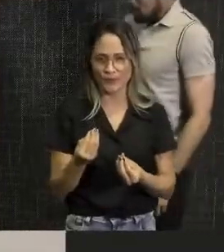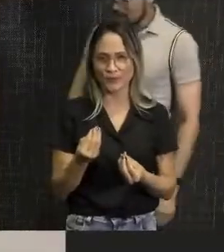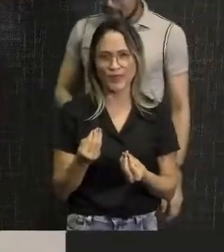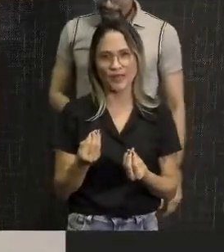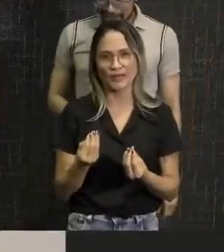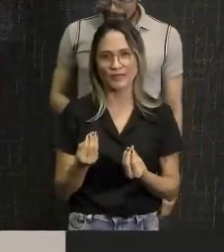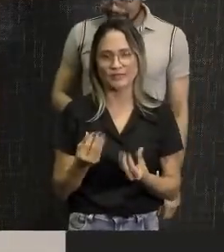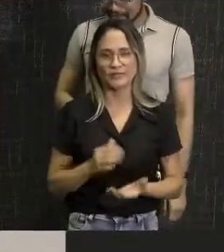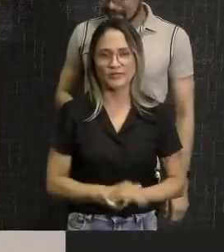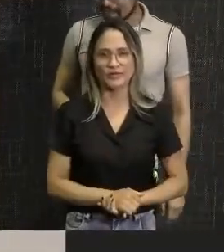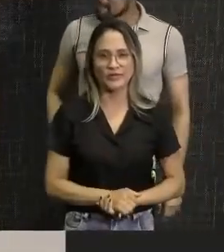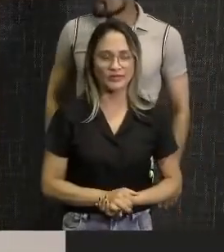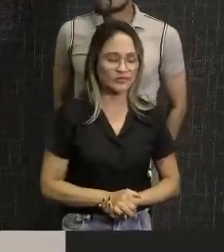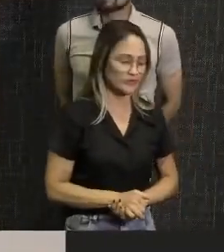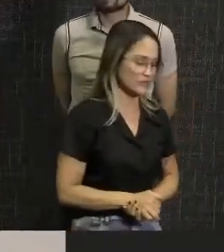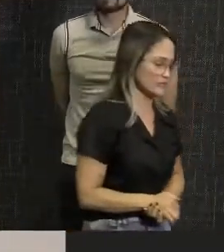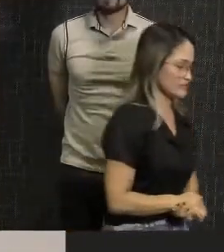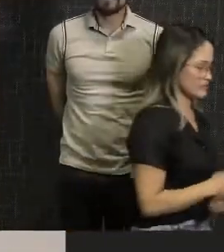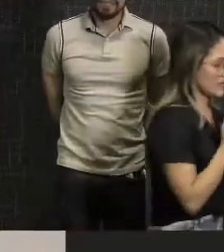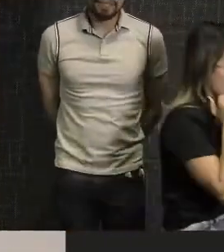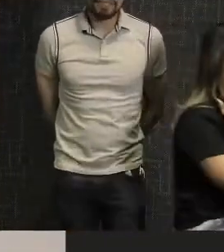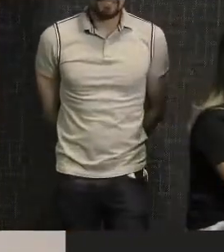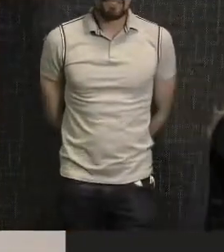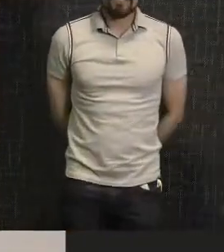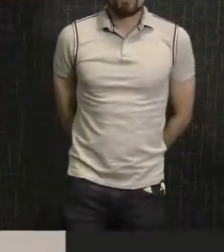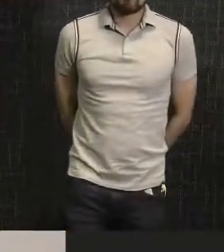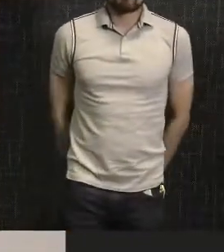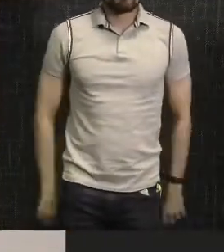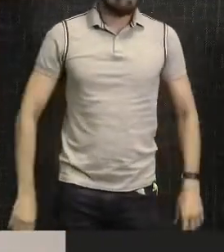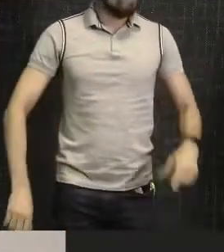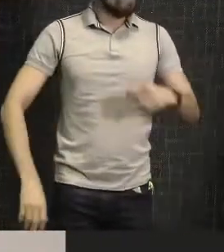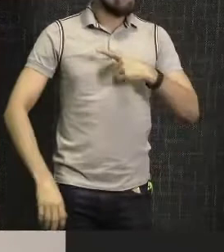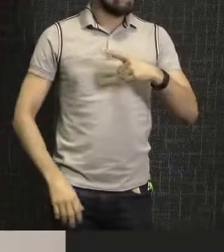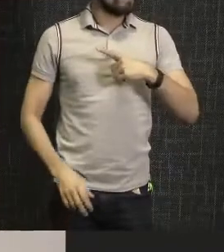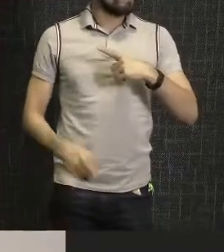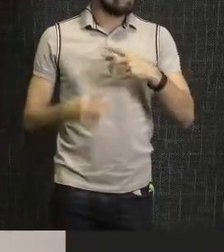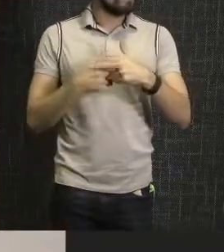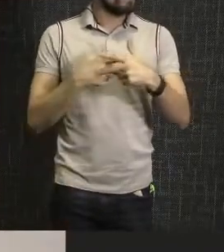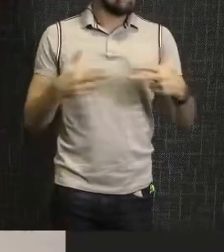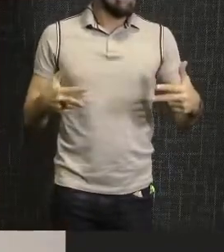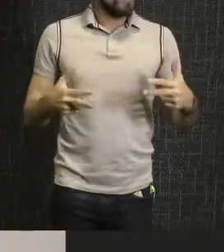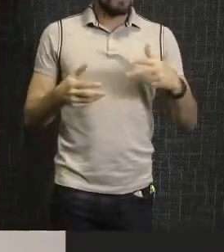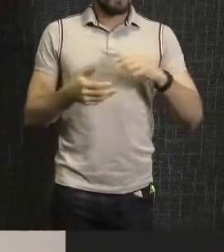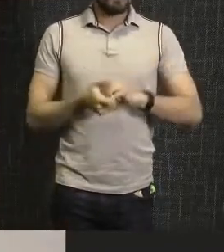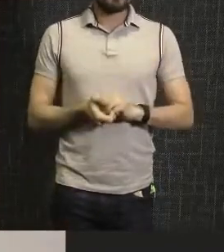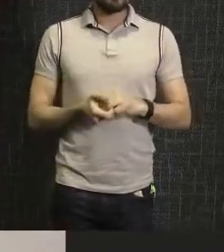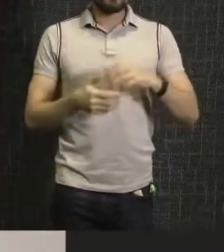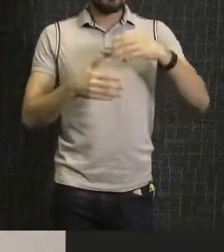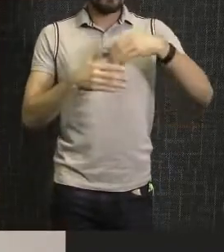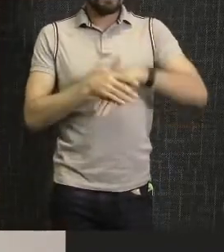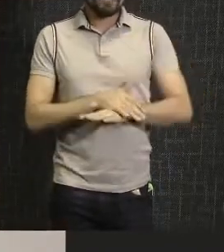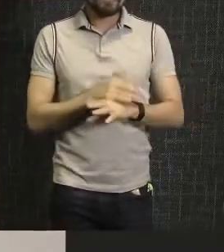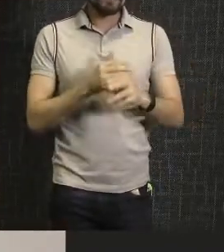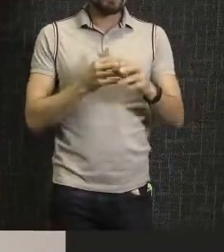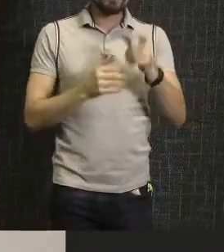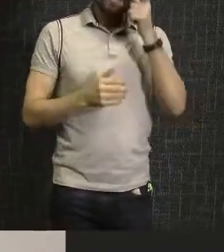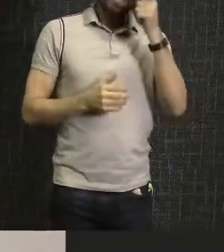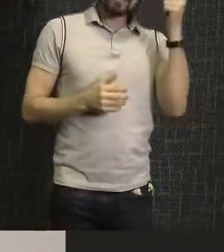extremas, tá? Tem uma coisa bastante interessante que os economistas gostam de